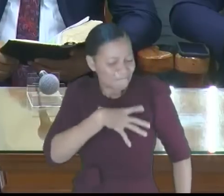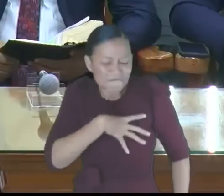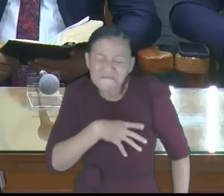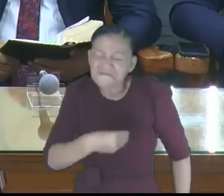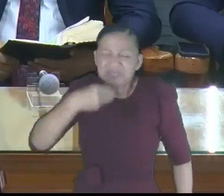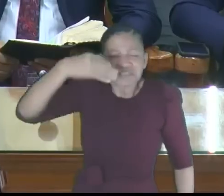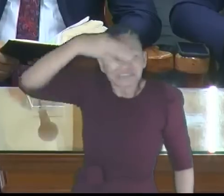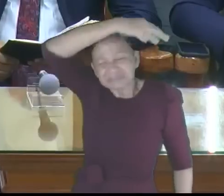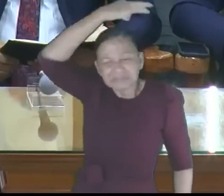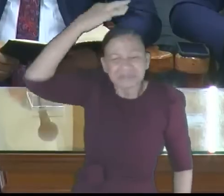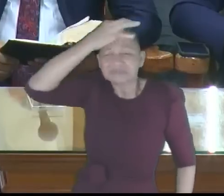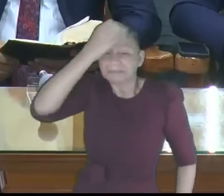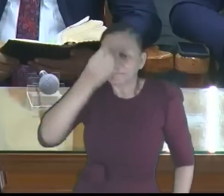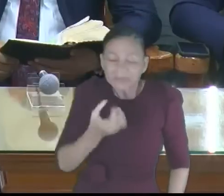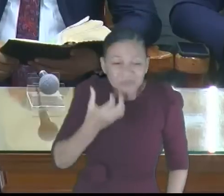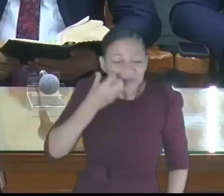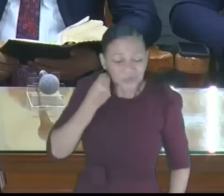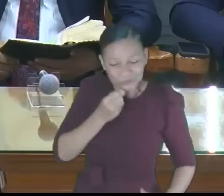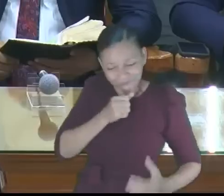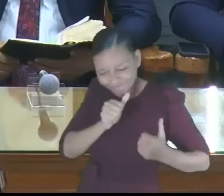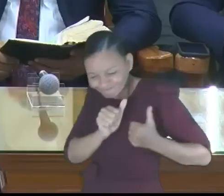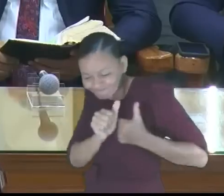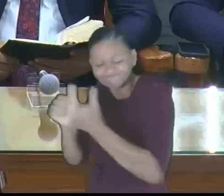é com dores.